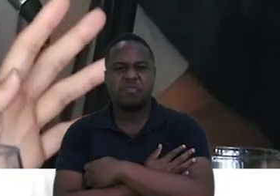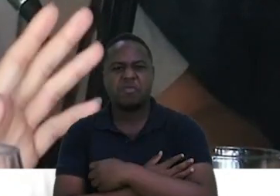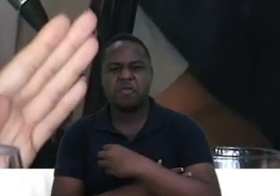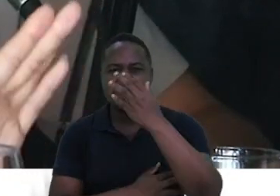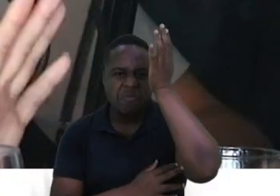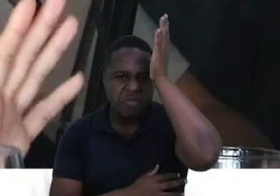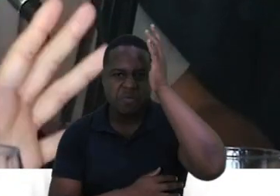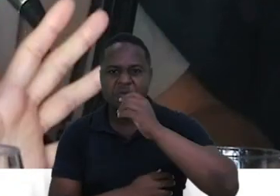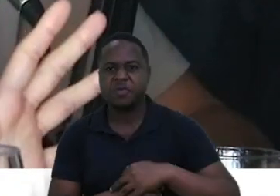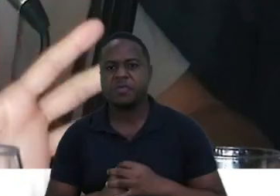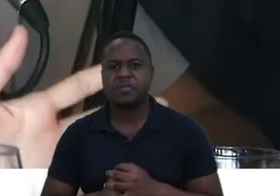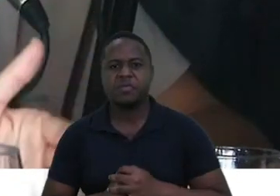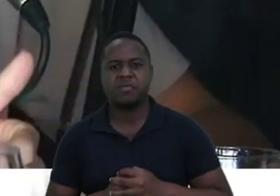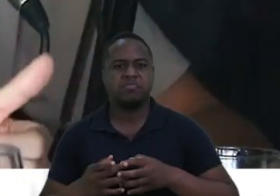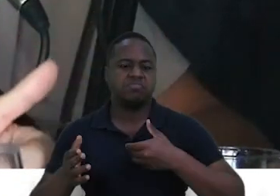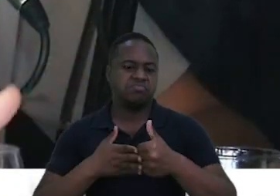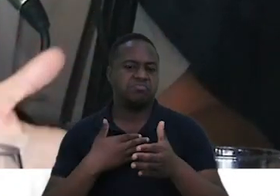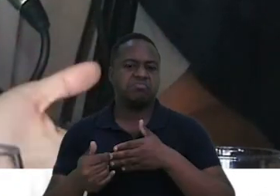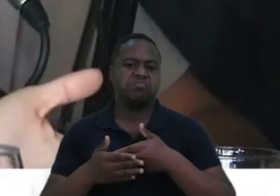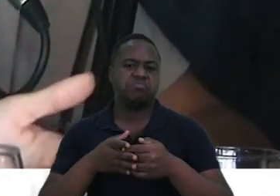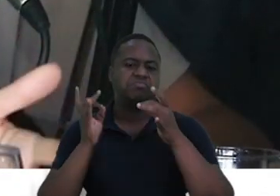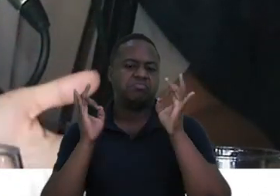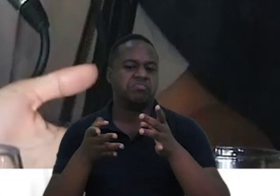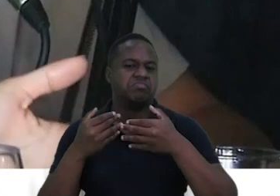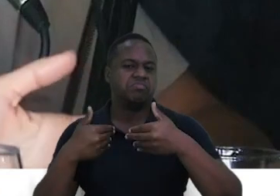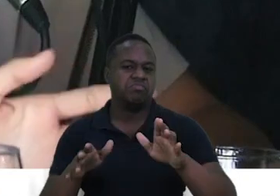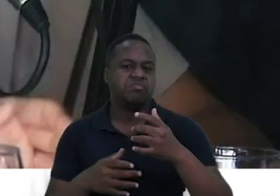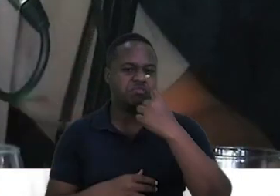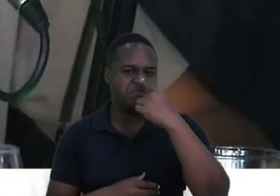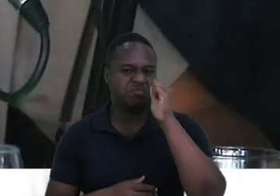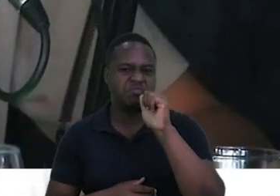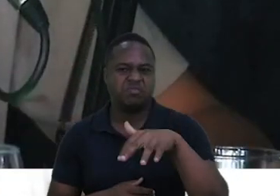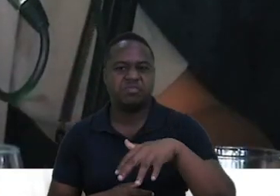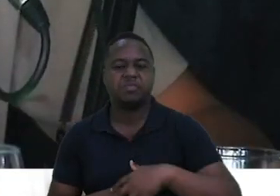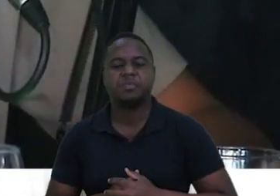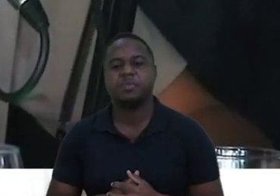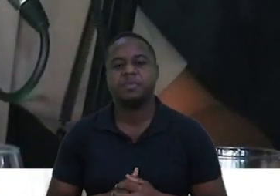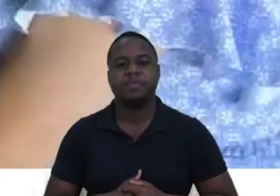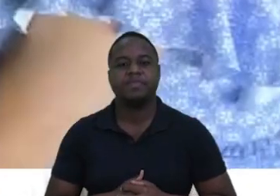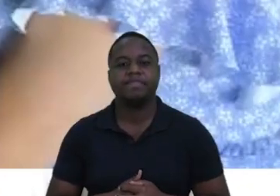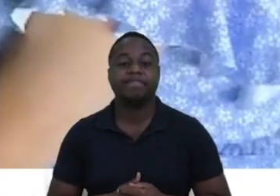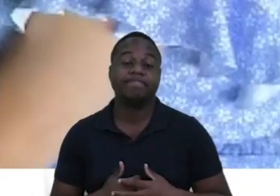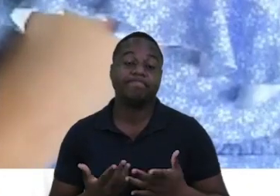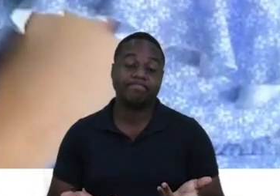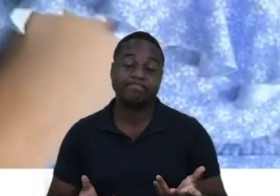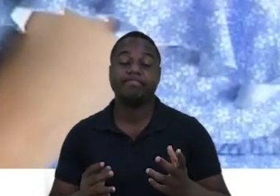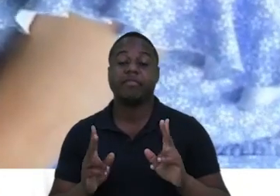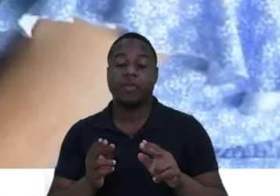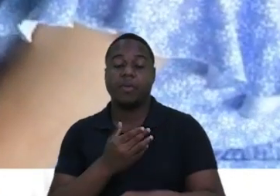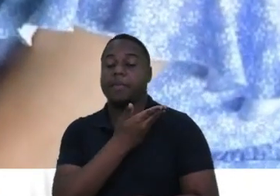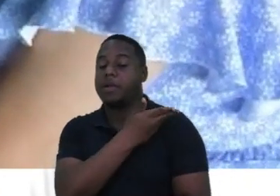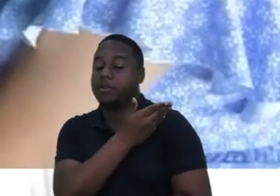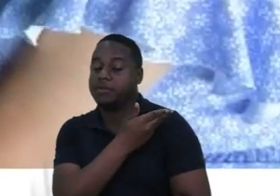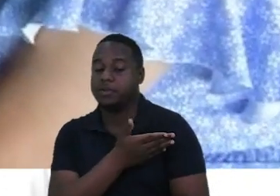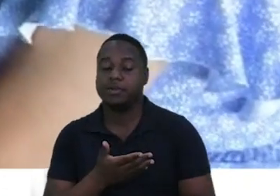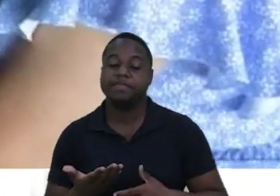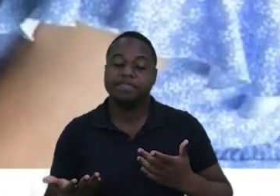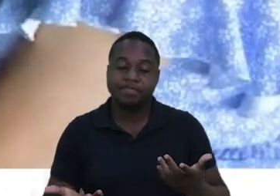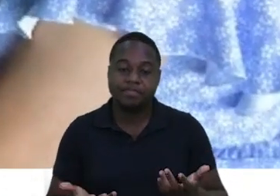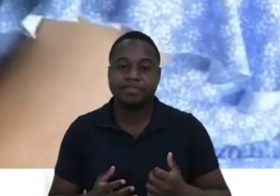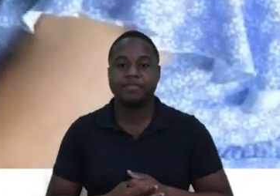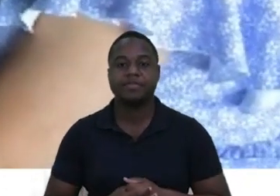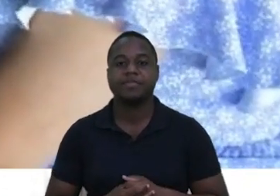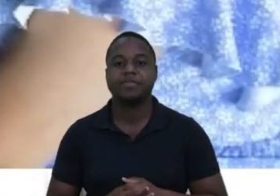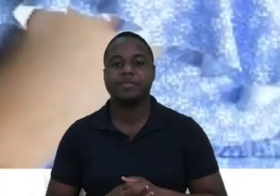tipo, não tenho nada pra fazer pra te ajudar por você, né? E aí, querendo ou não, é um preconceito. É. Tá gerando preconceito. Sim, e aí